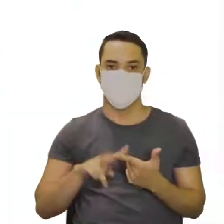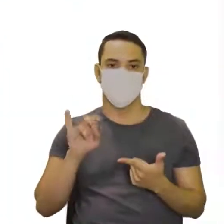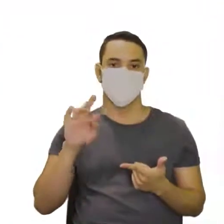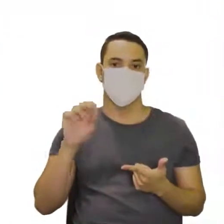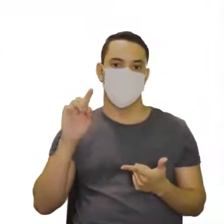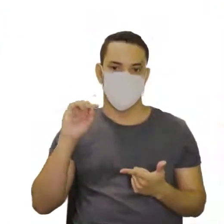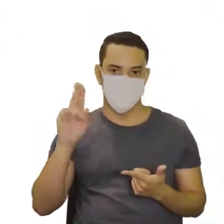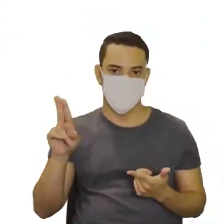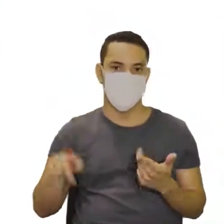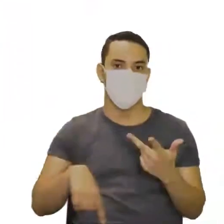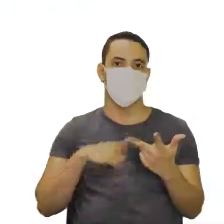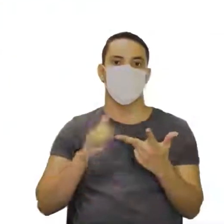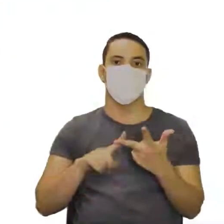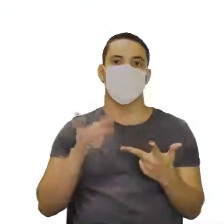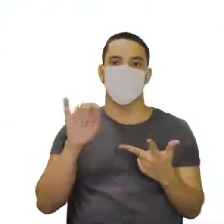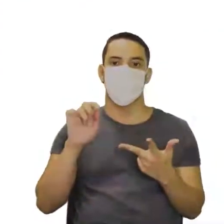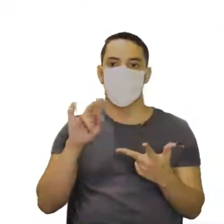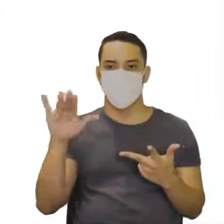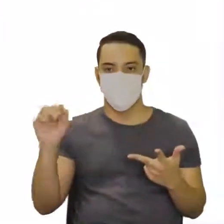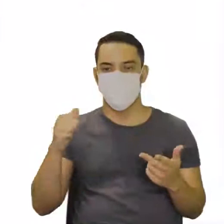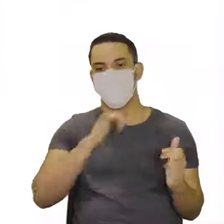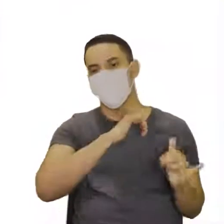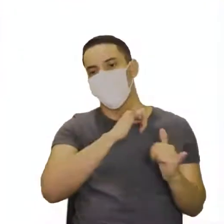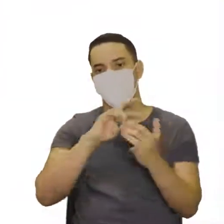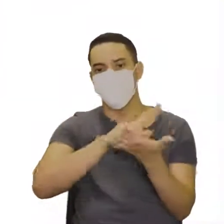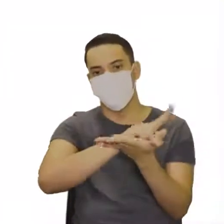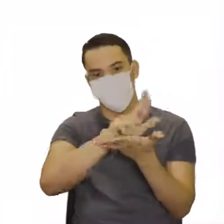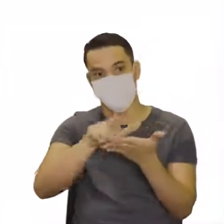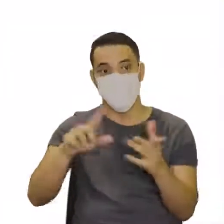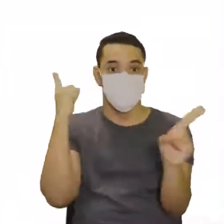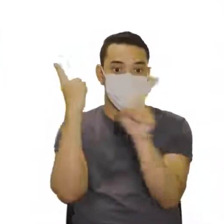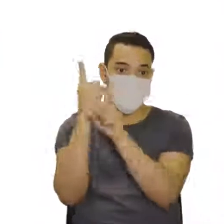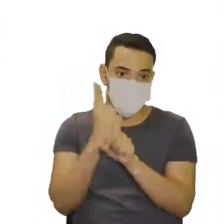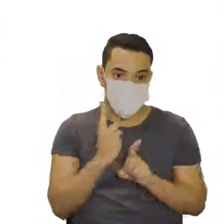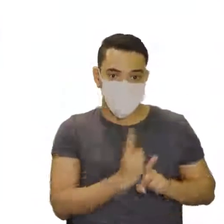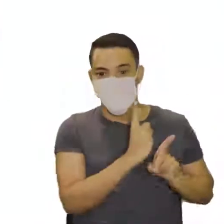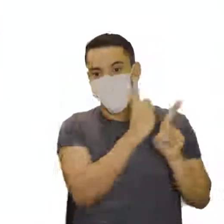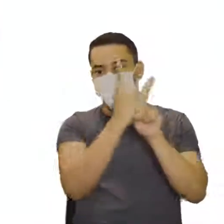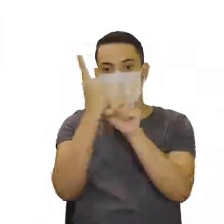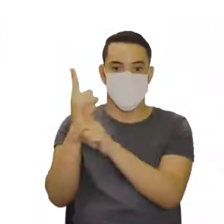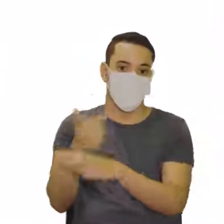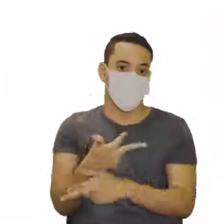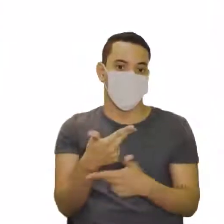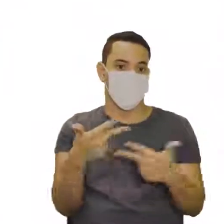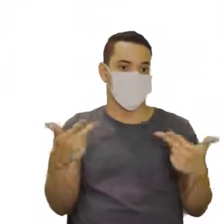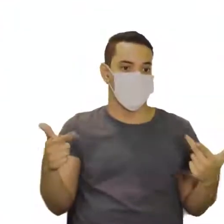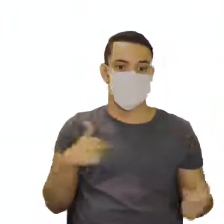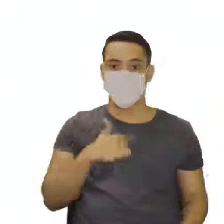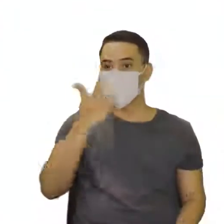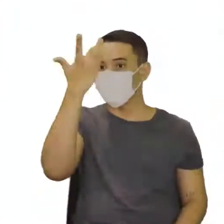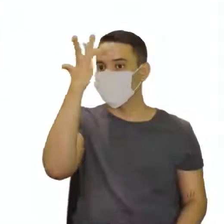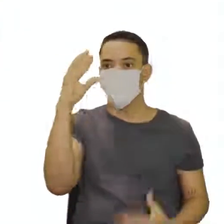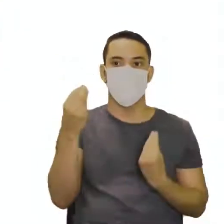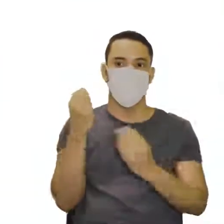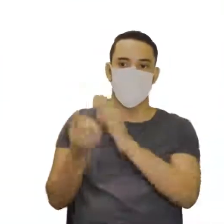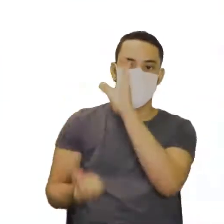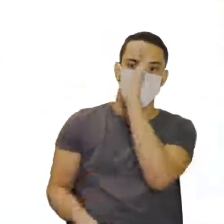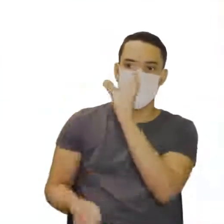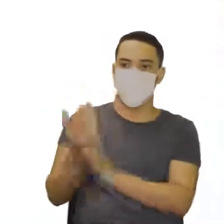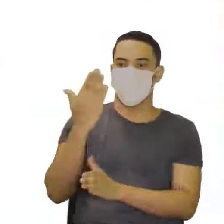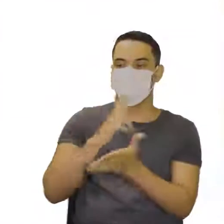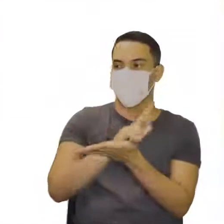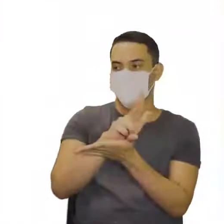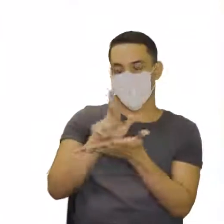Então, a descoberta de Oersted, ele fez aí, pessoal, ele não sabia, mas ia originar